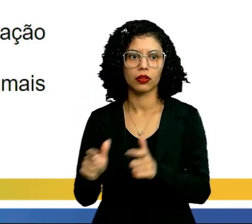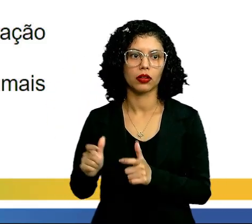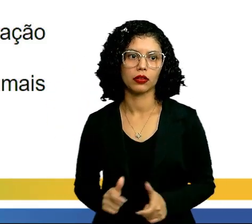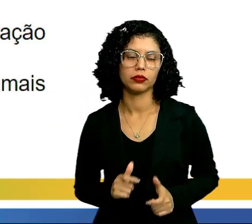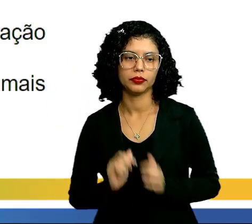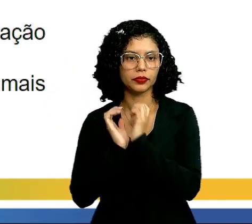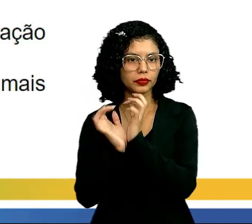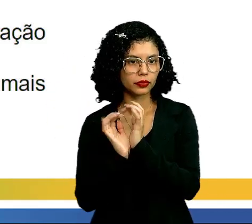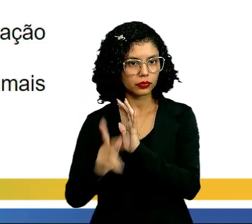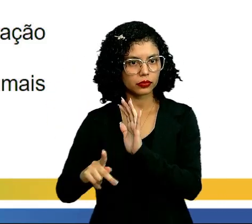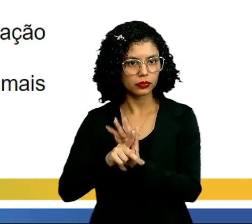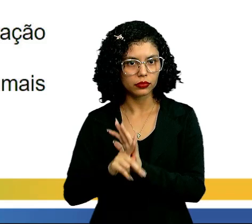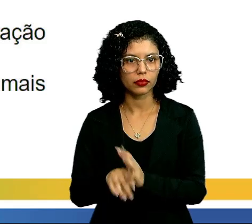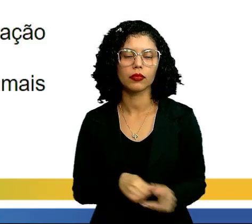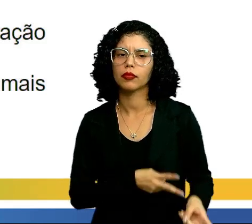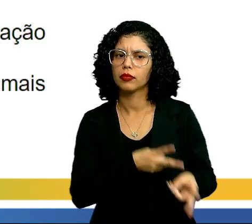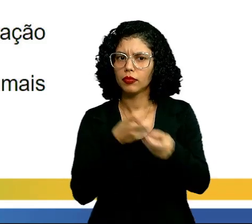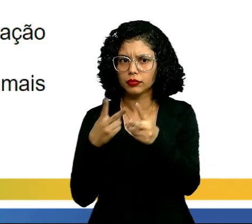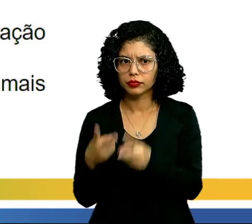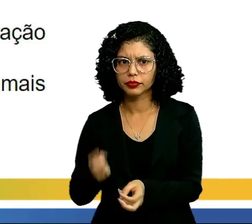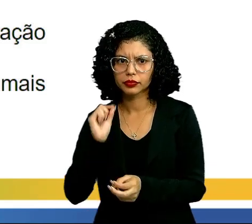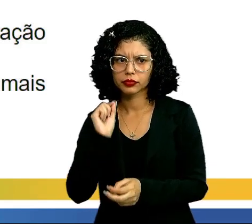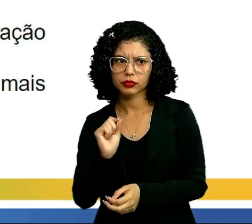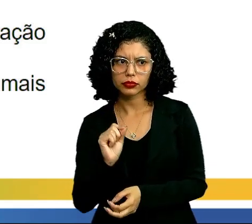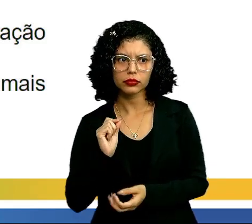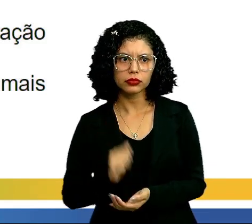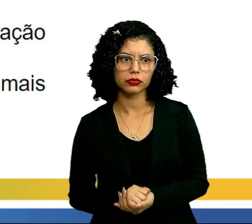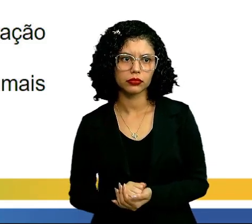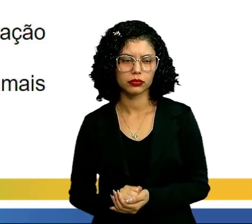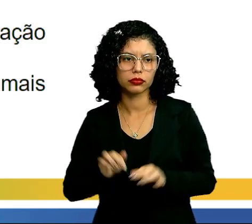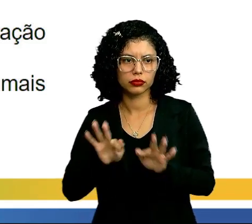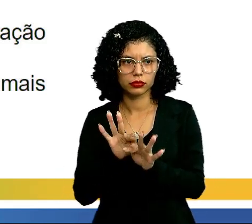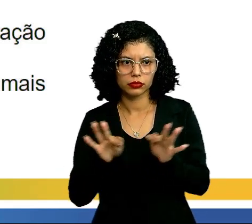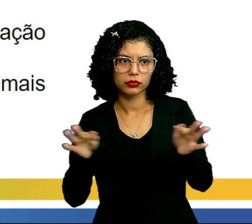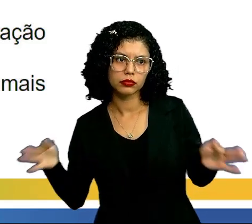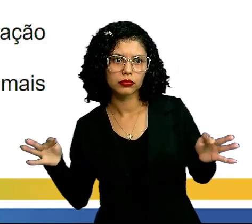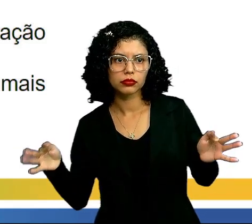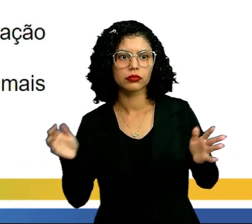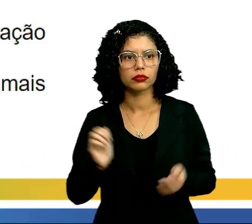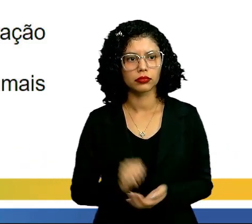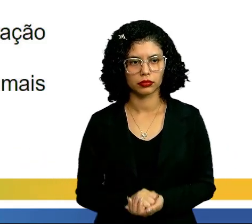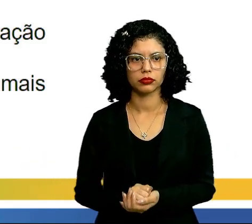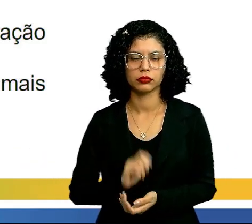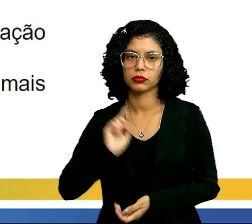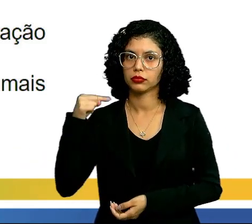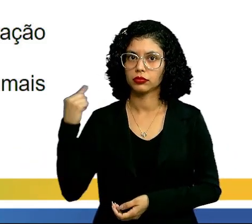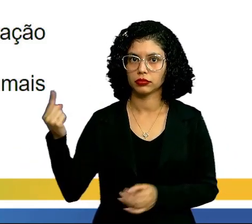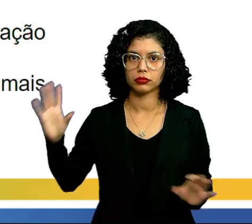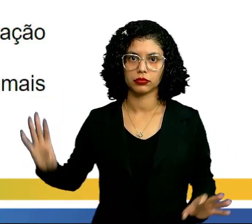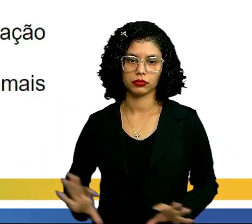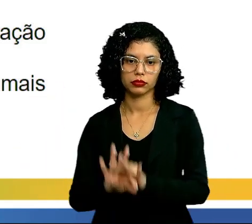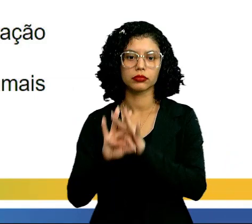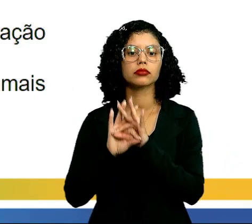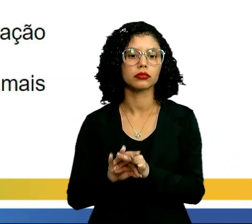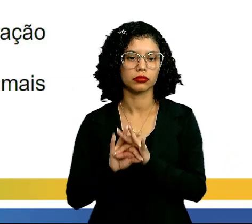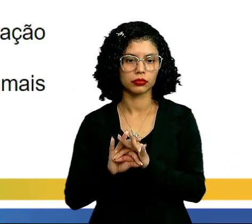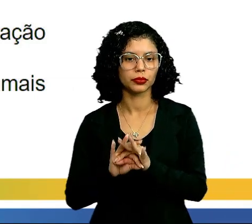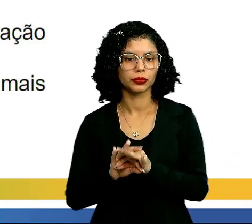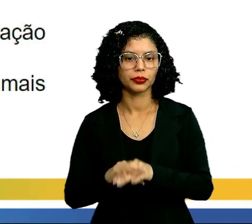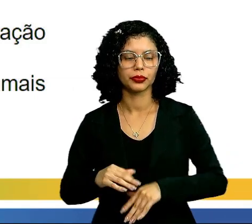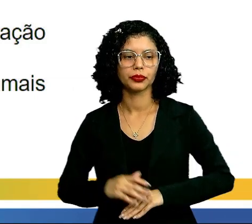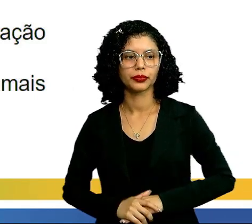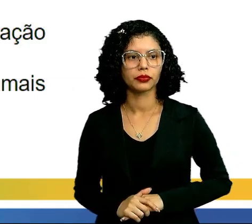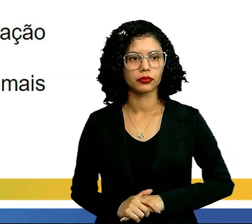dano em um local específico no cérebro, verifica-se que ele estabelece com a oração seguinte